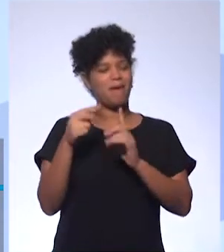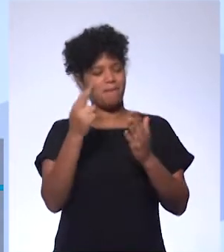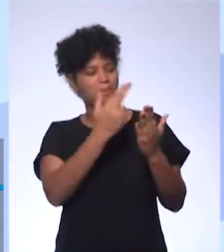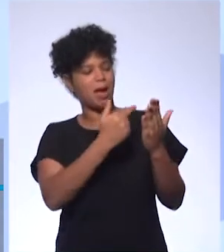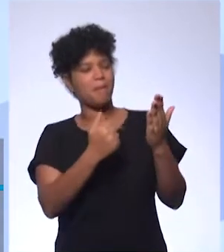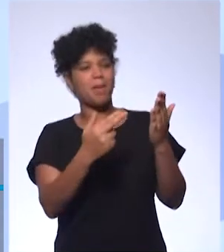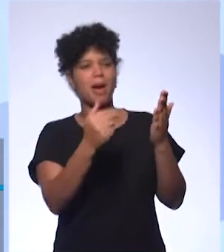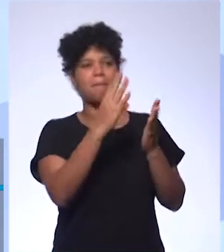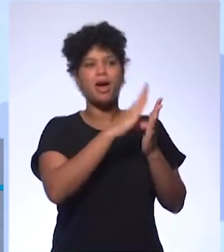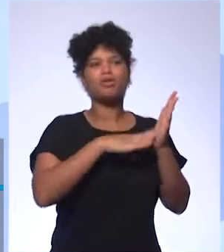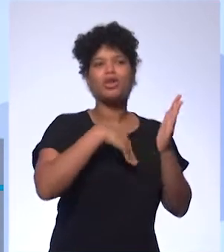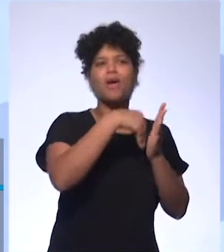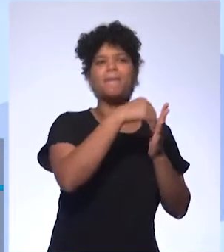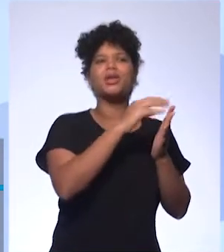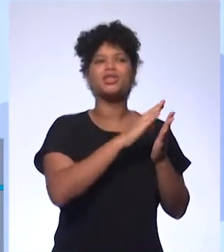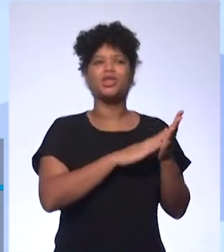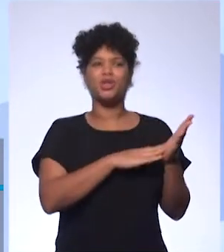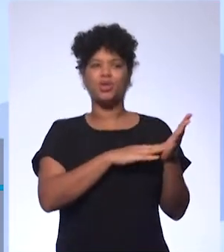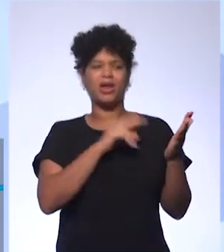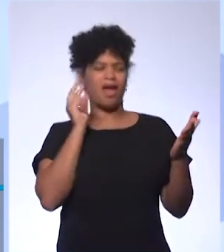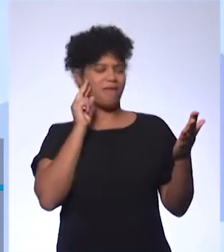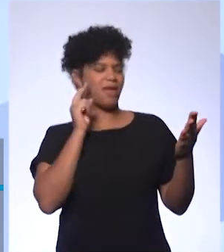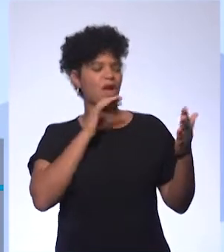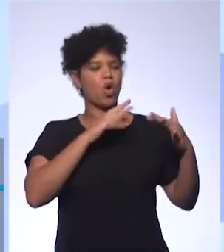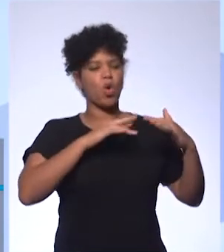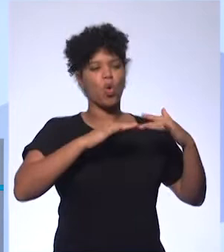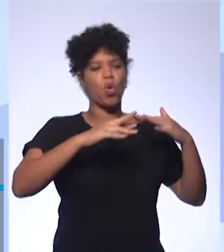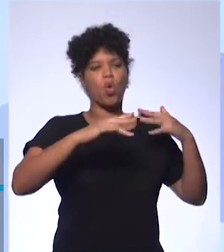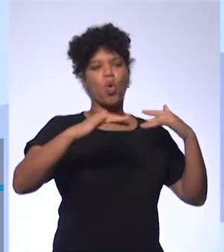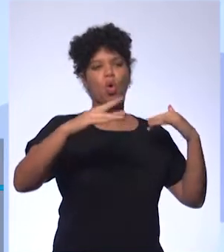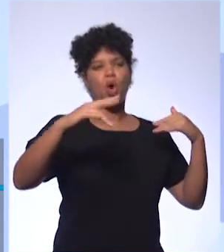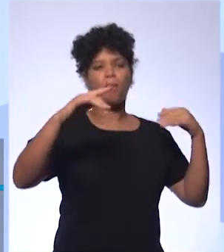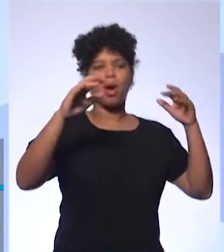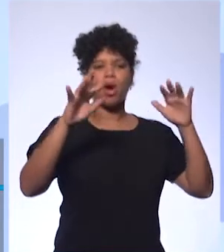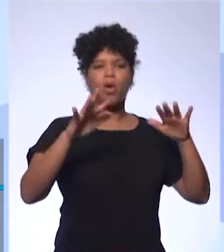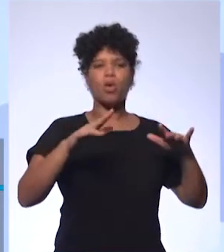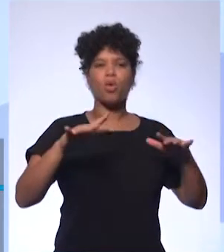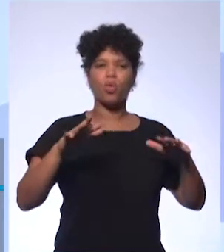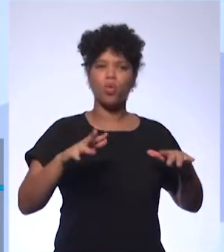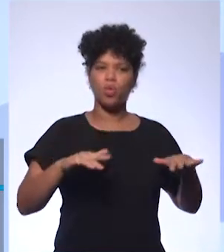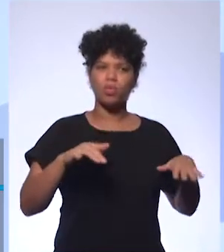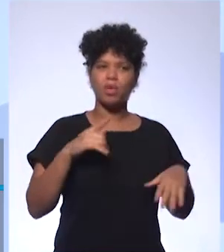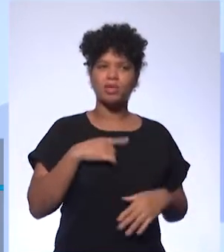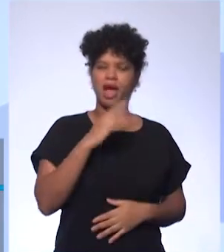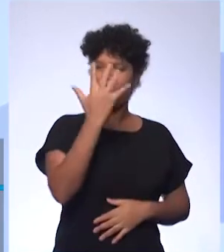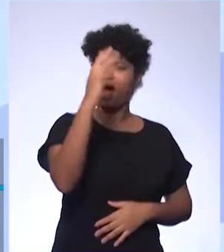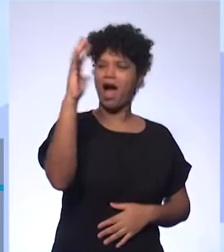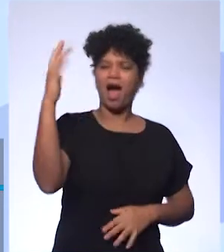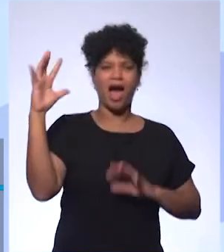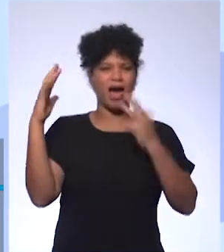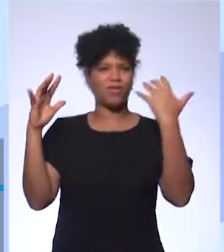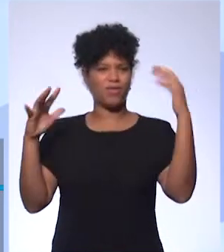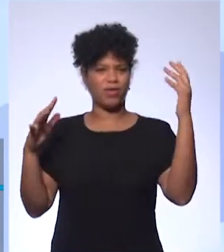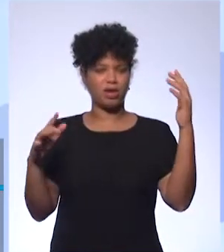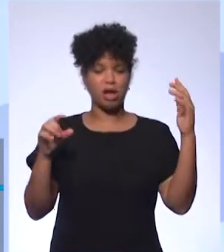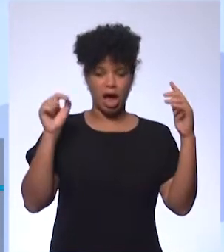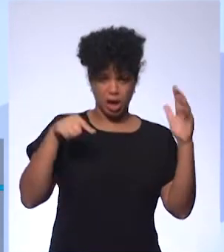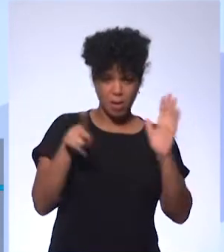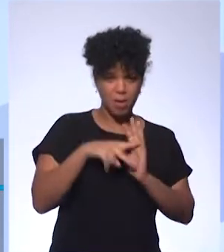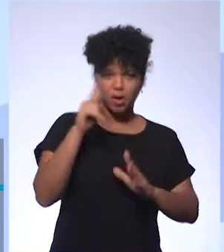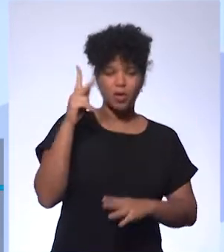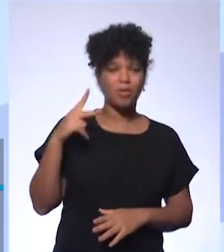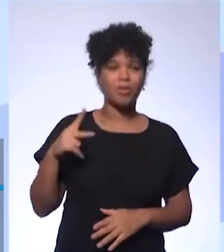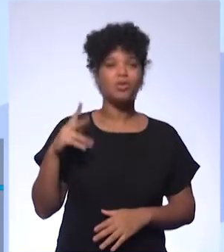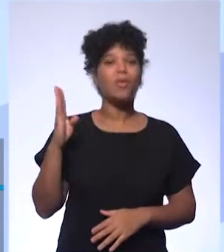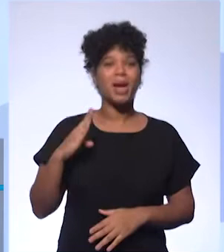via campos de neve, né, florestas de coníferas, ou seja, árvores, né, que não fazem parte, nunca fizeram parte